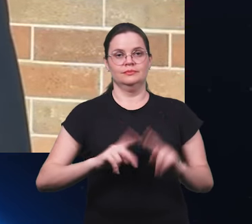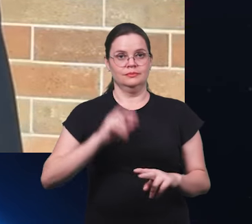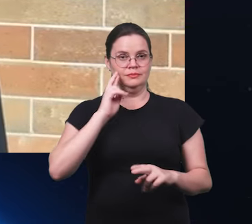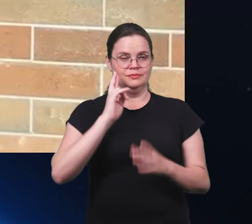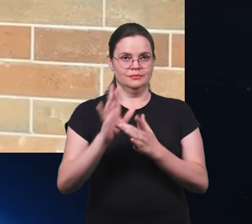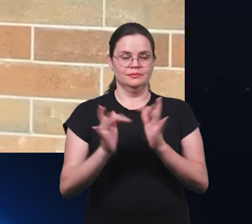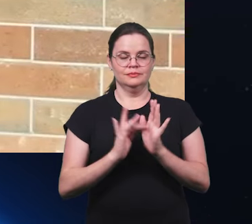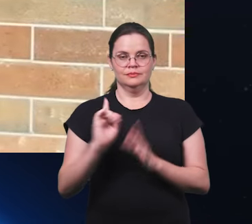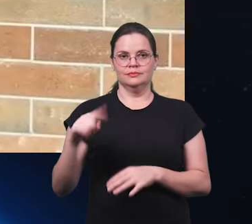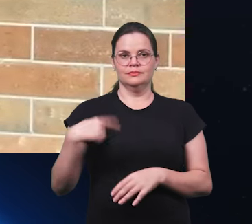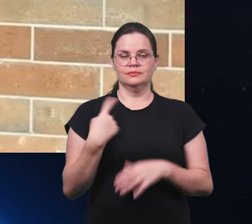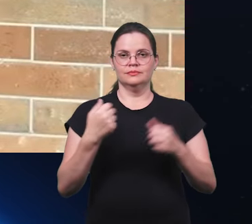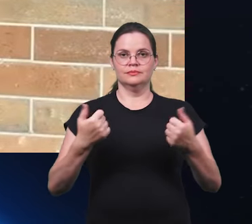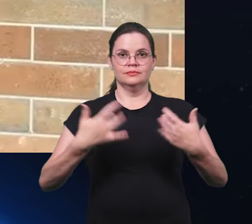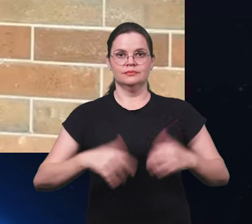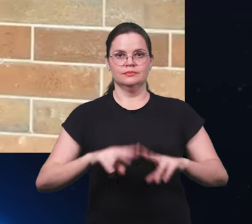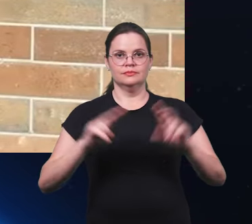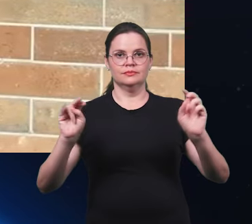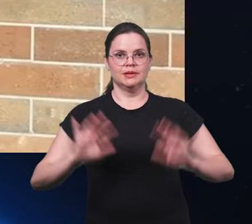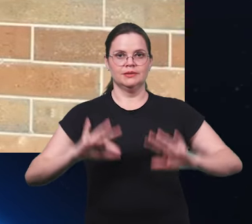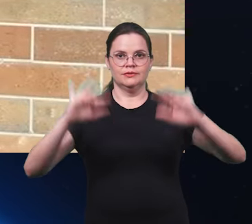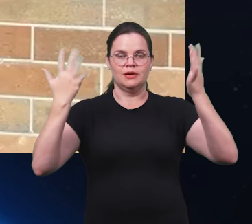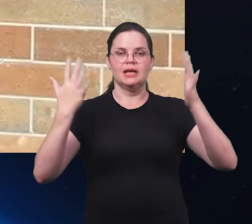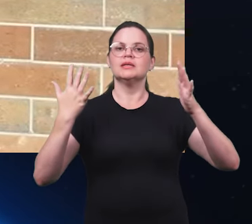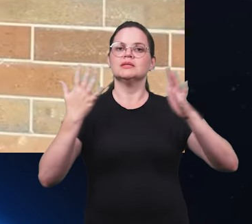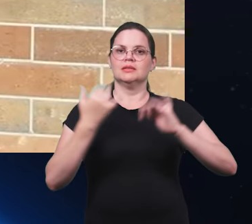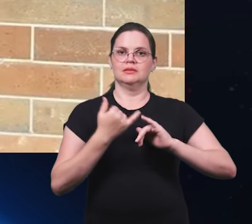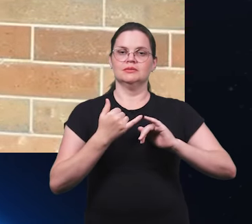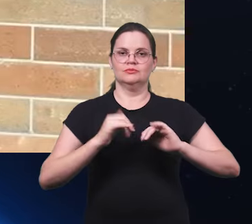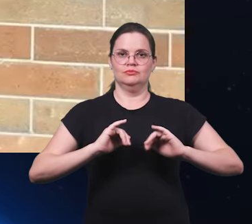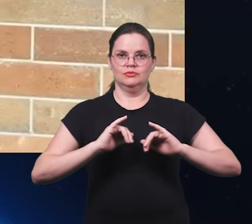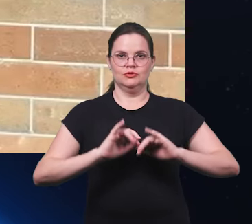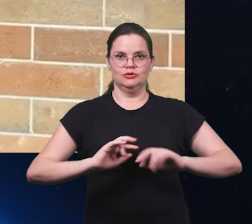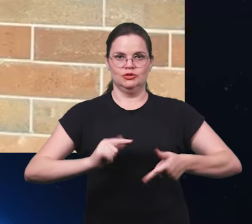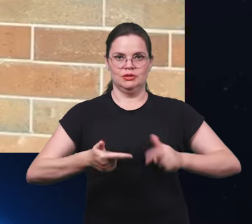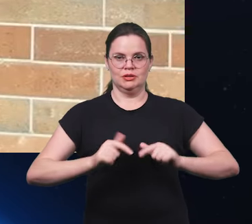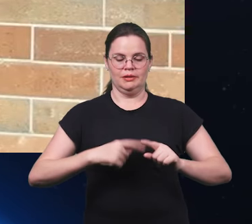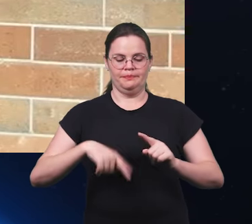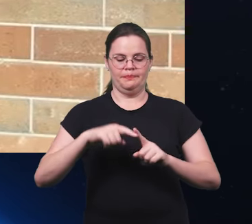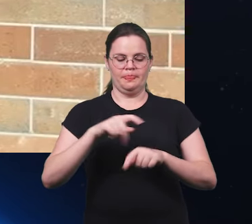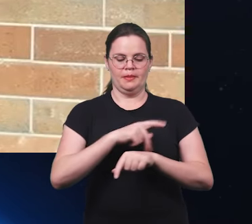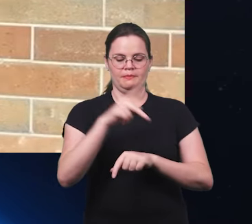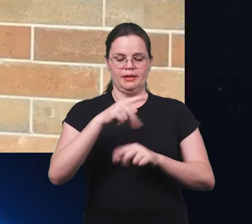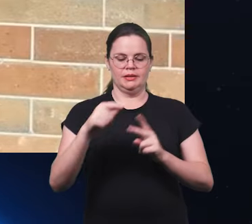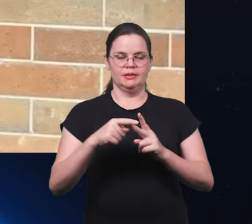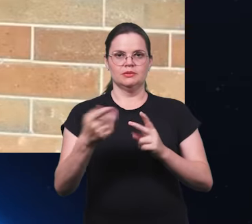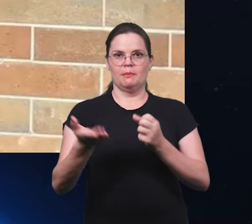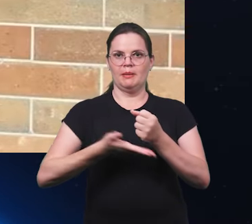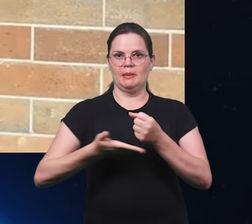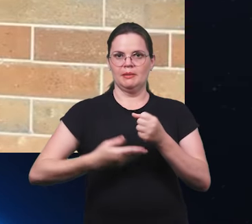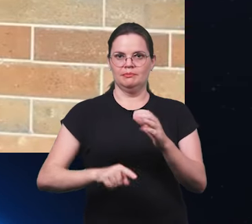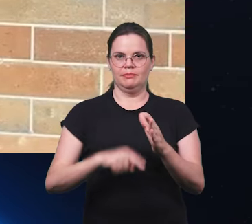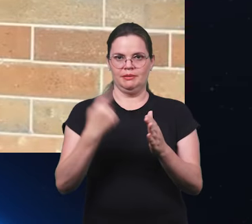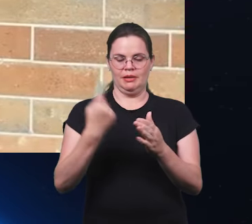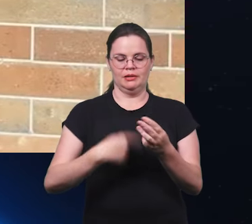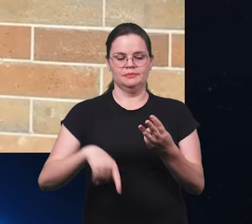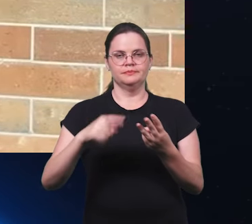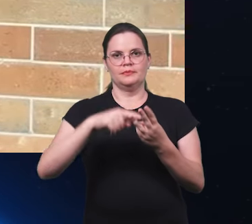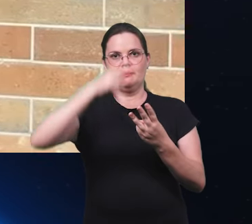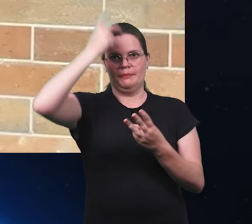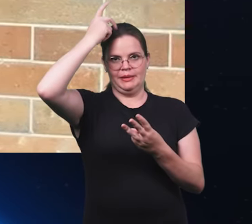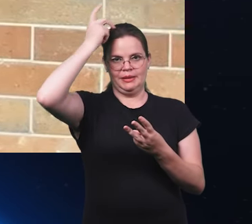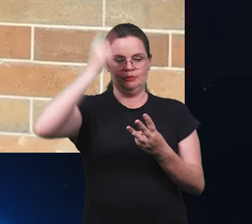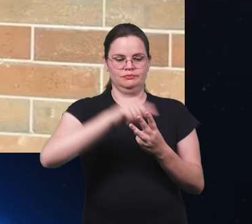Jesus. Estamos aqui para falar um pouco das festas de Israel. 3 festas: Páscoa, Primícias e